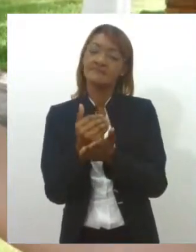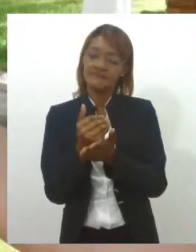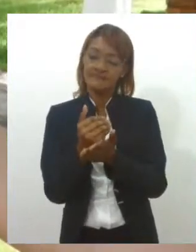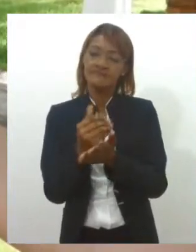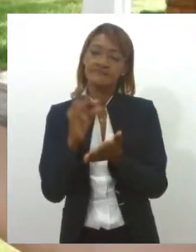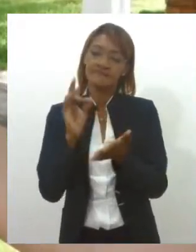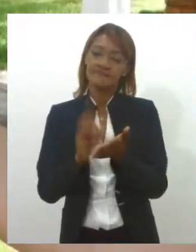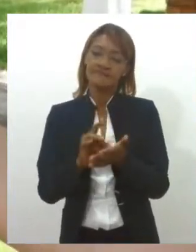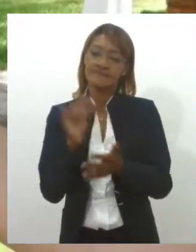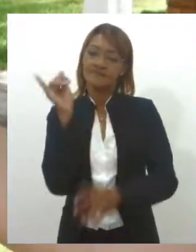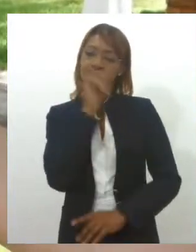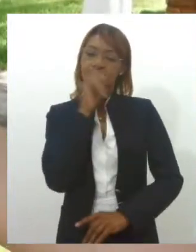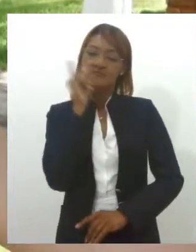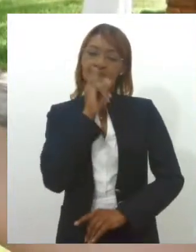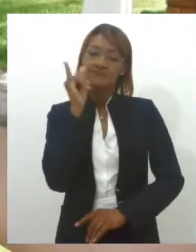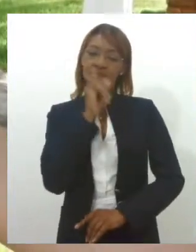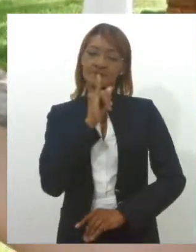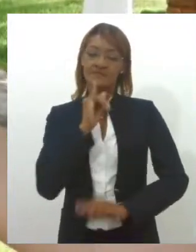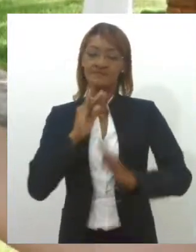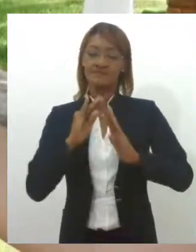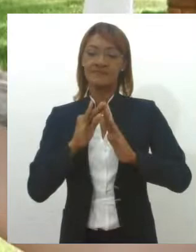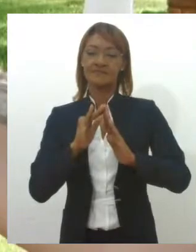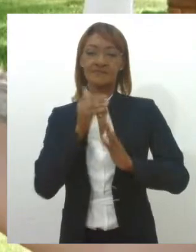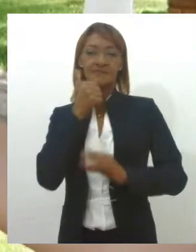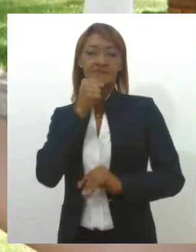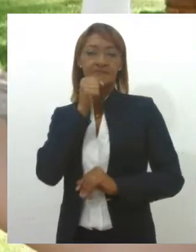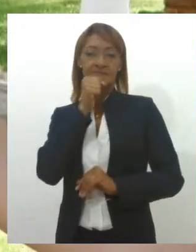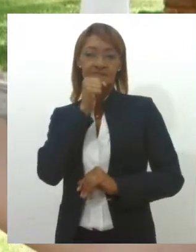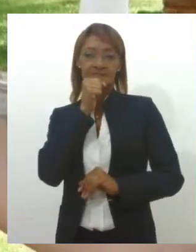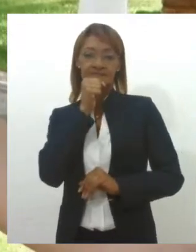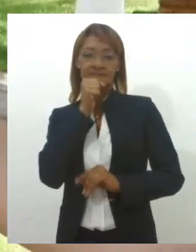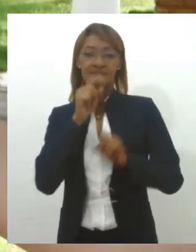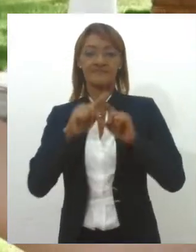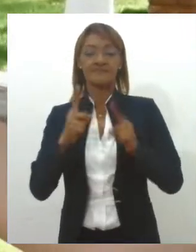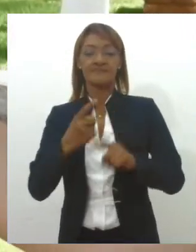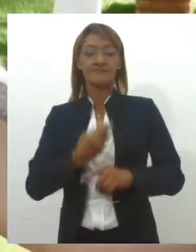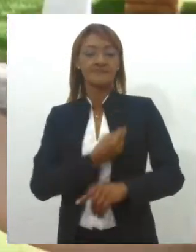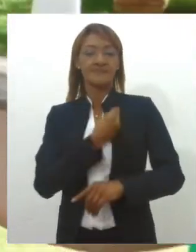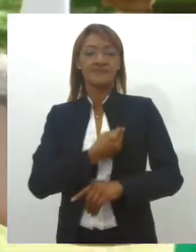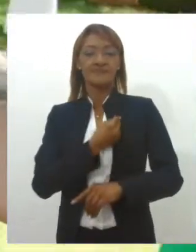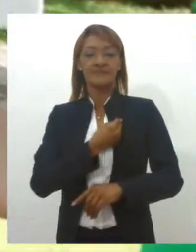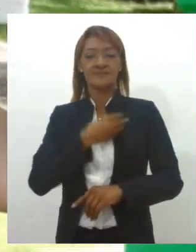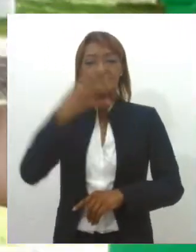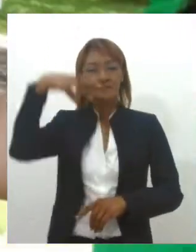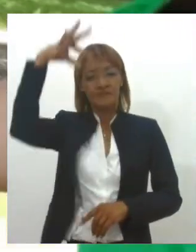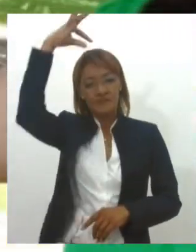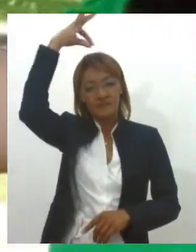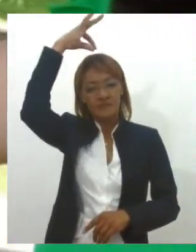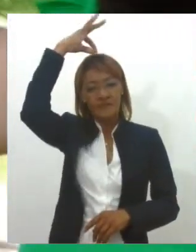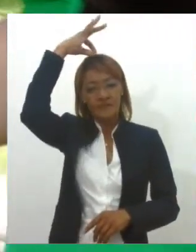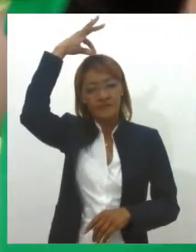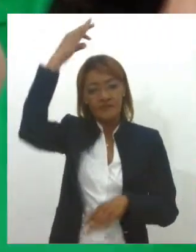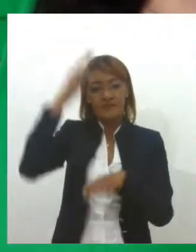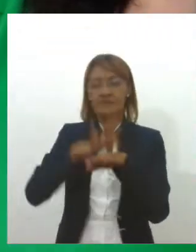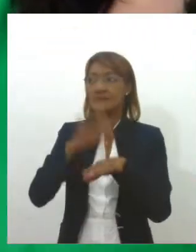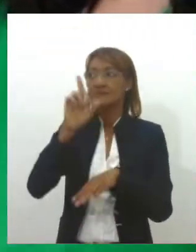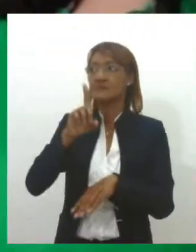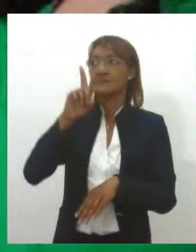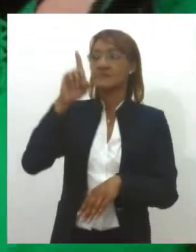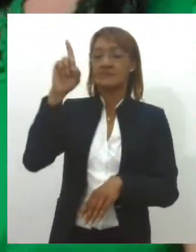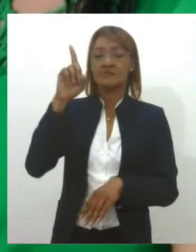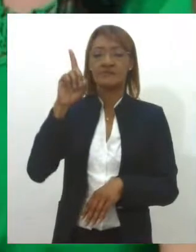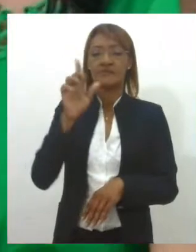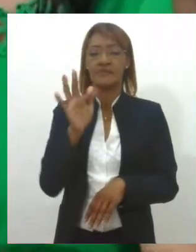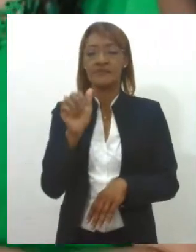é lá na Itália a nossa casa mãe mas a nossa espiritualidade tem por berço Fátima você já as